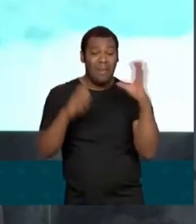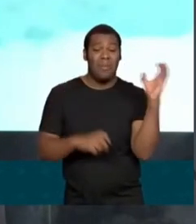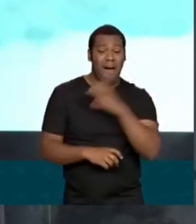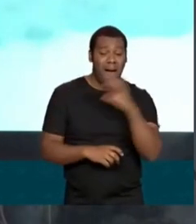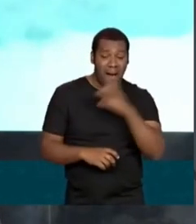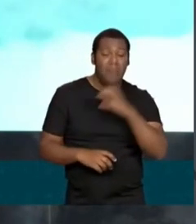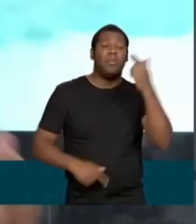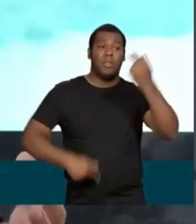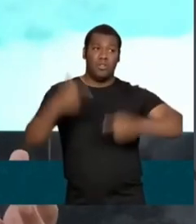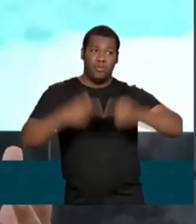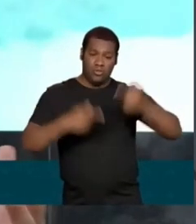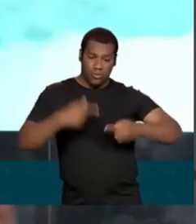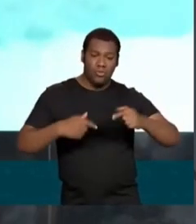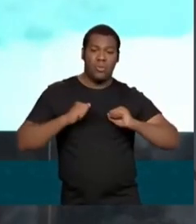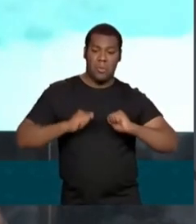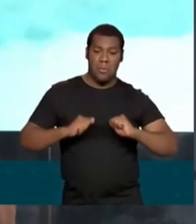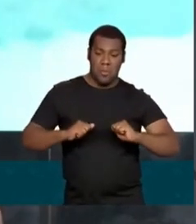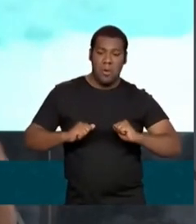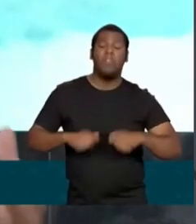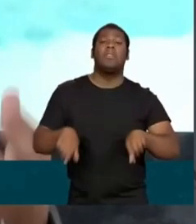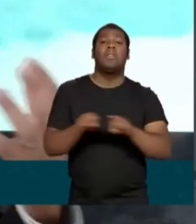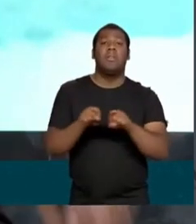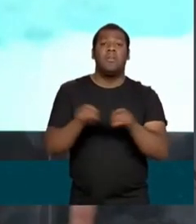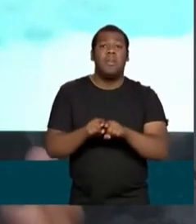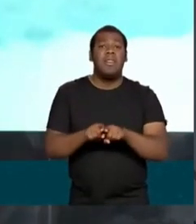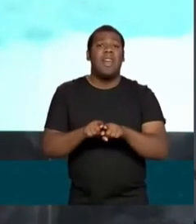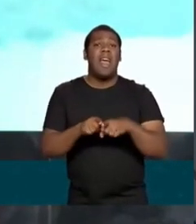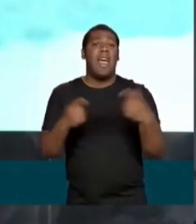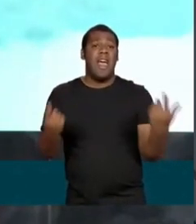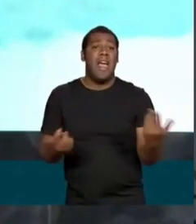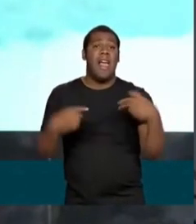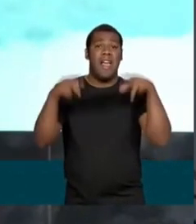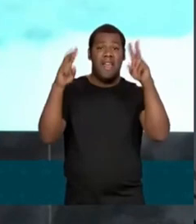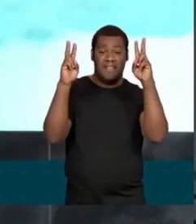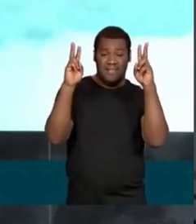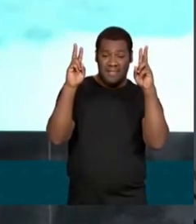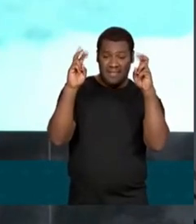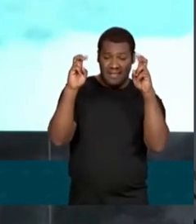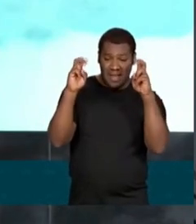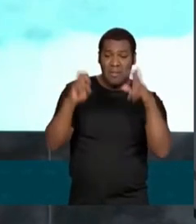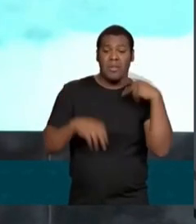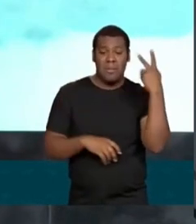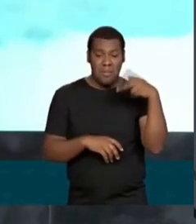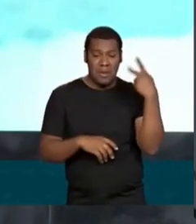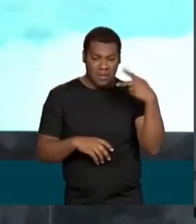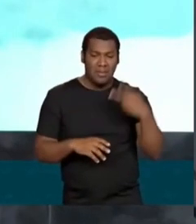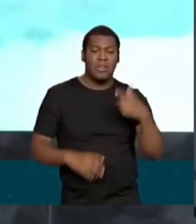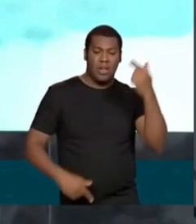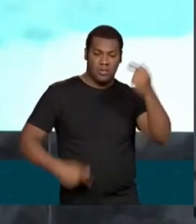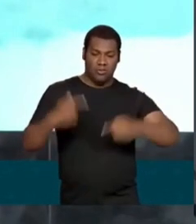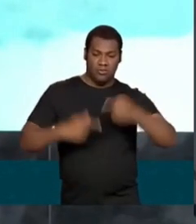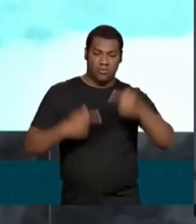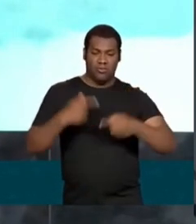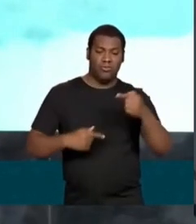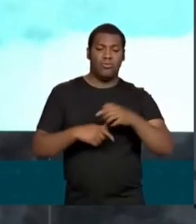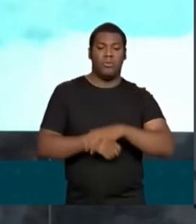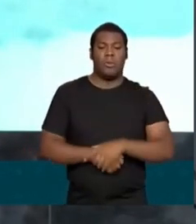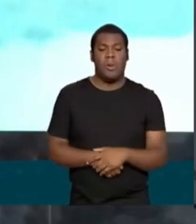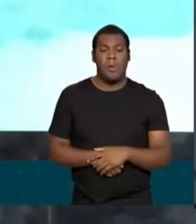pode ser tratado e é um tema que não gera tanto interesse de discussão por partes parlamentar a gente vai poder acelerar isso